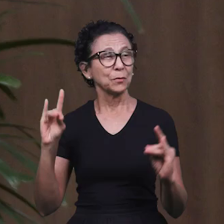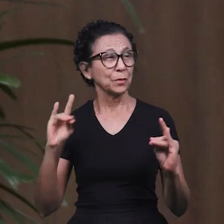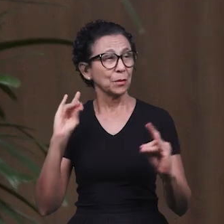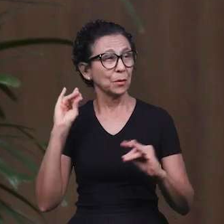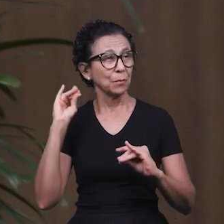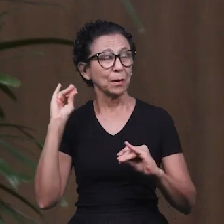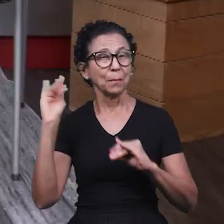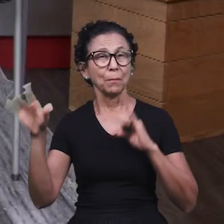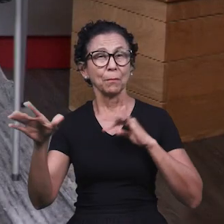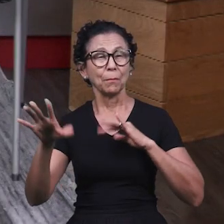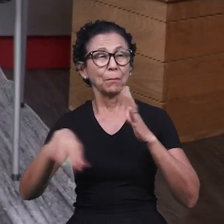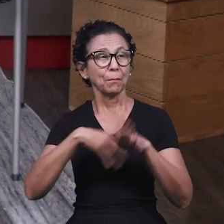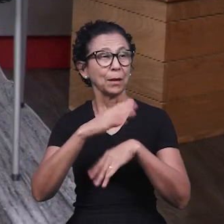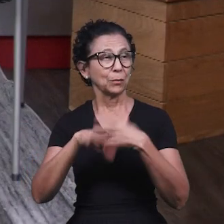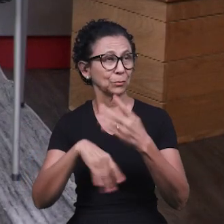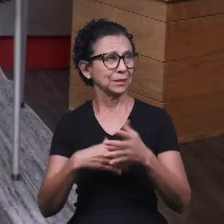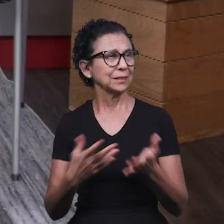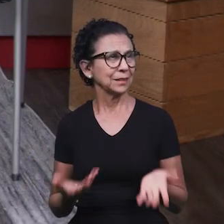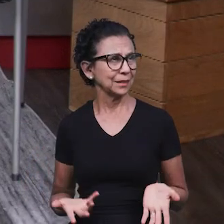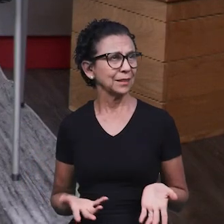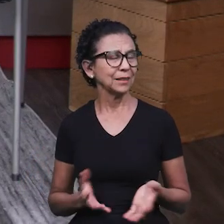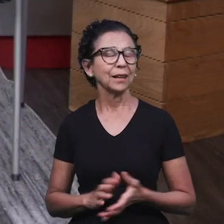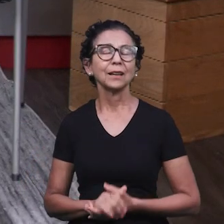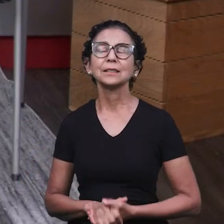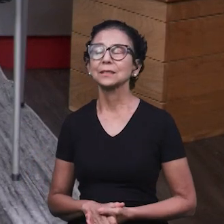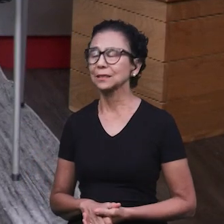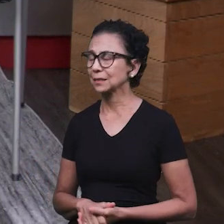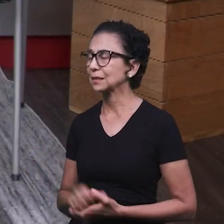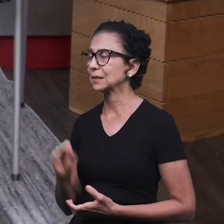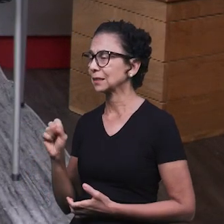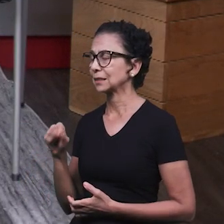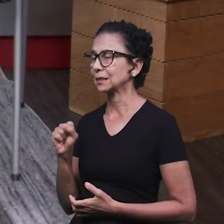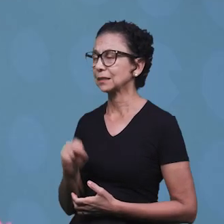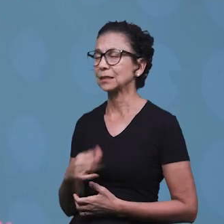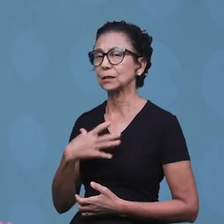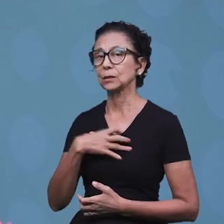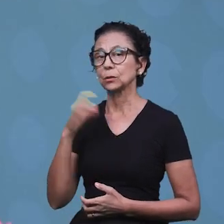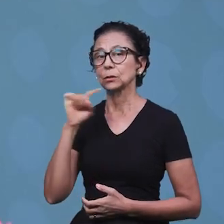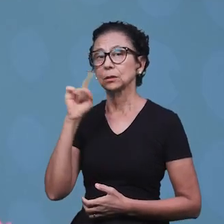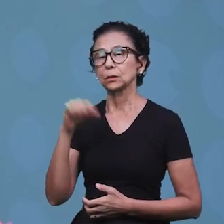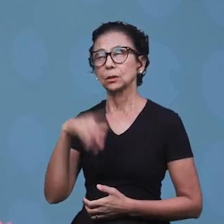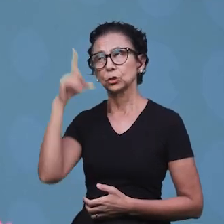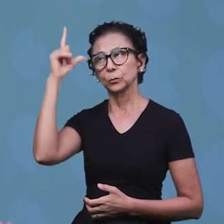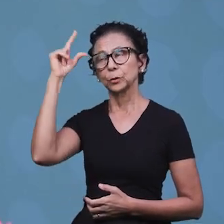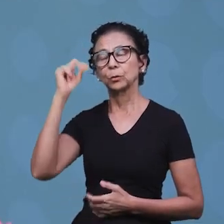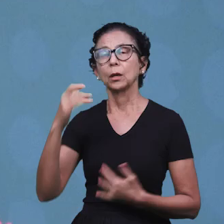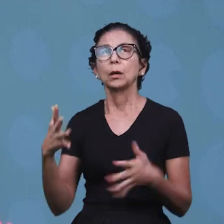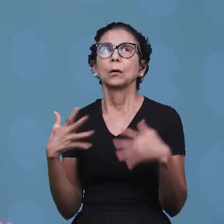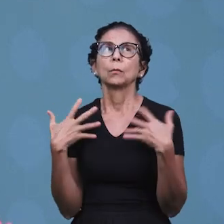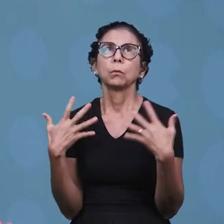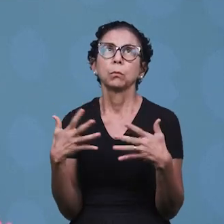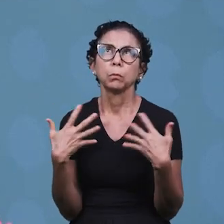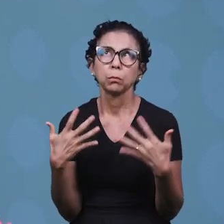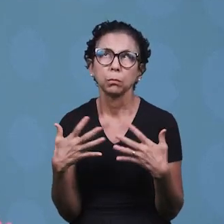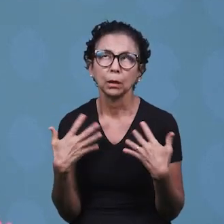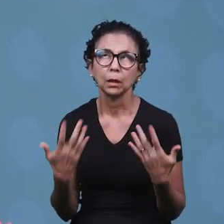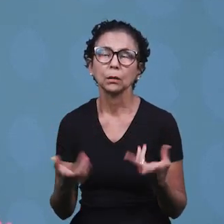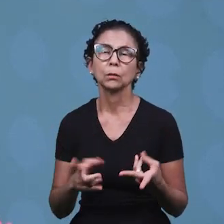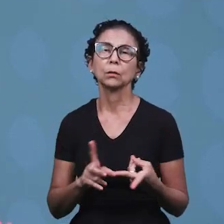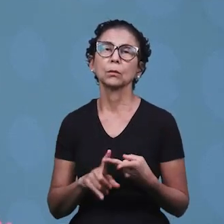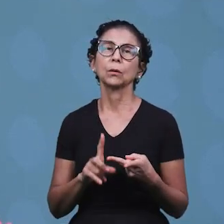diminuem. Isso, os principais sintomas que diminuem são esses fogachos, né? A falta